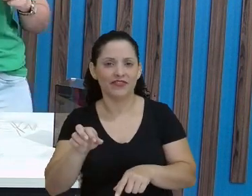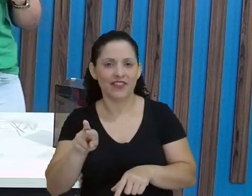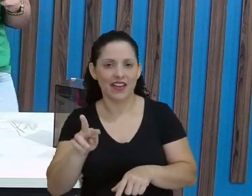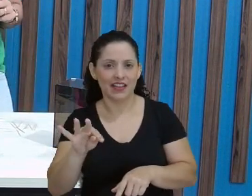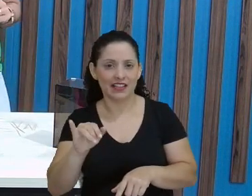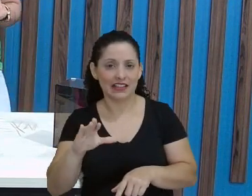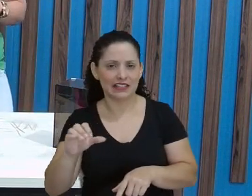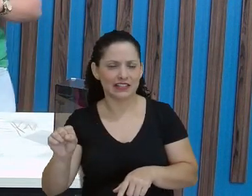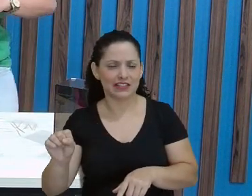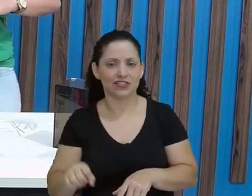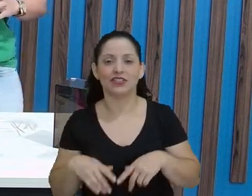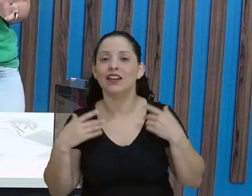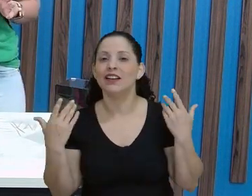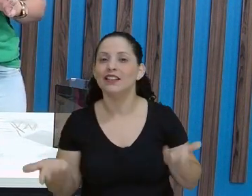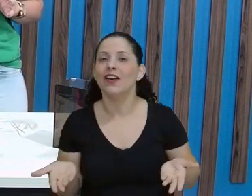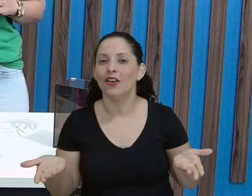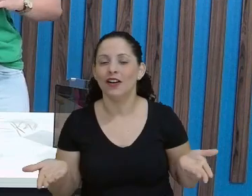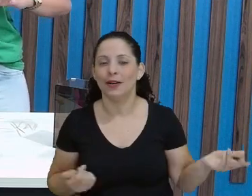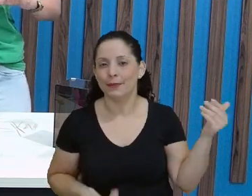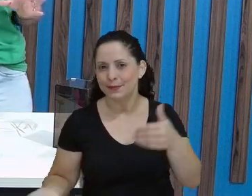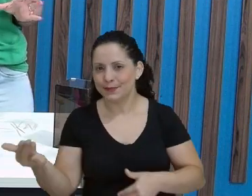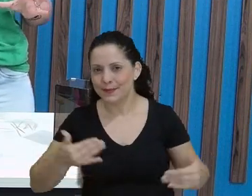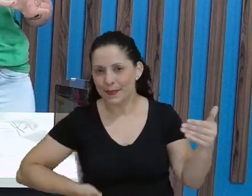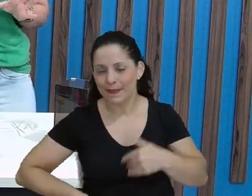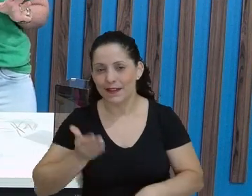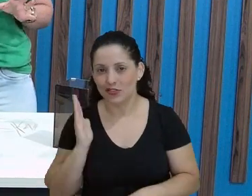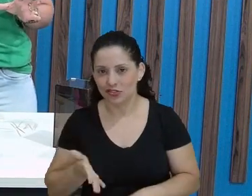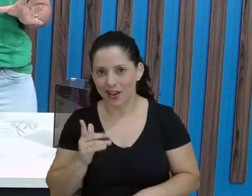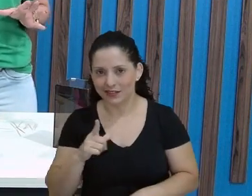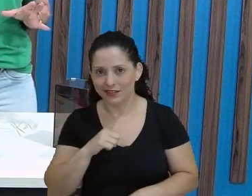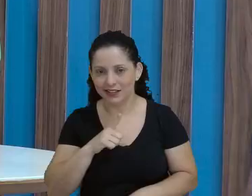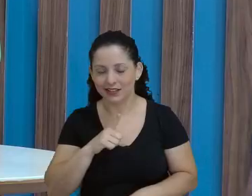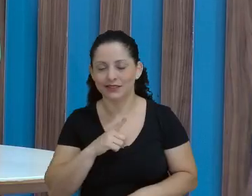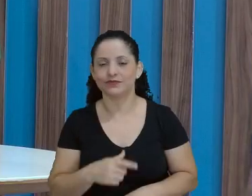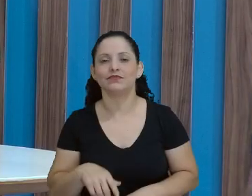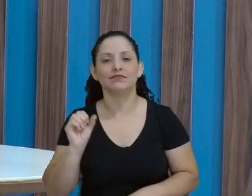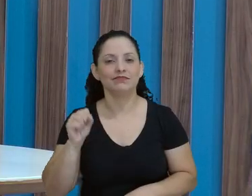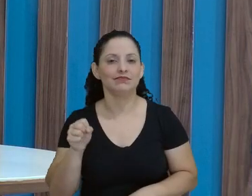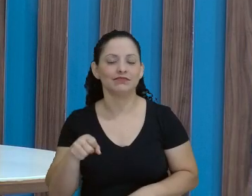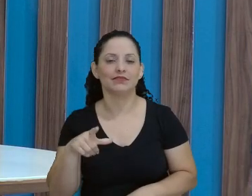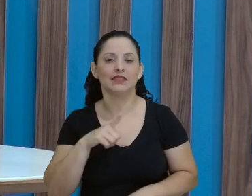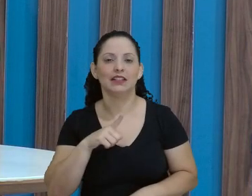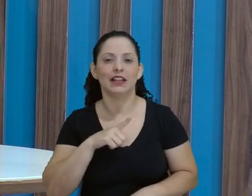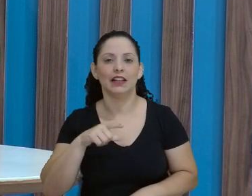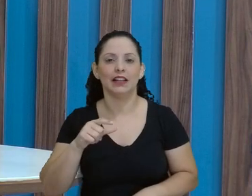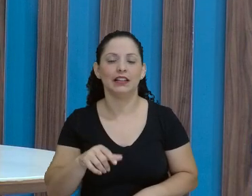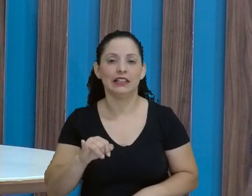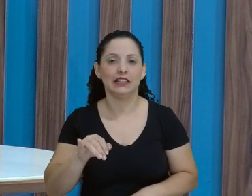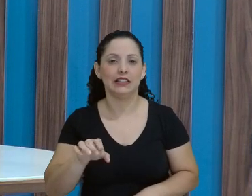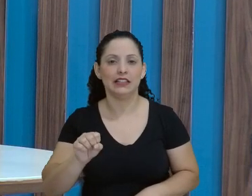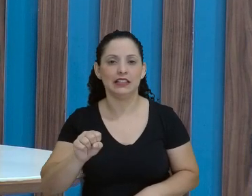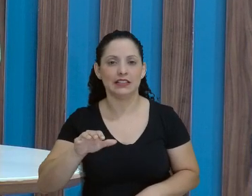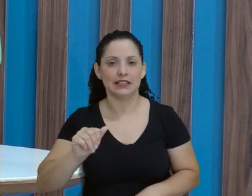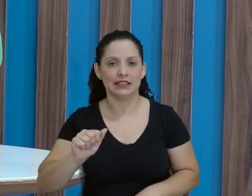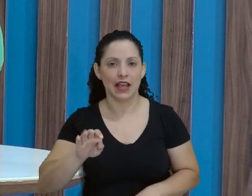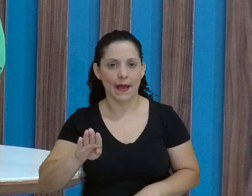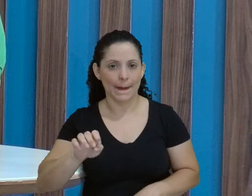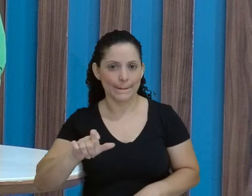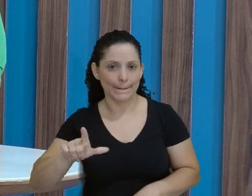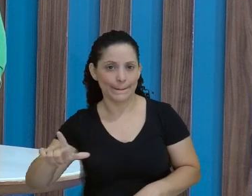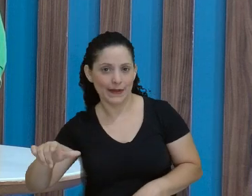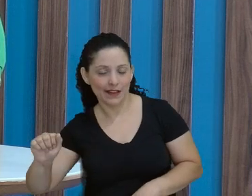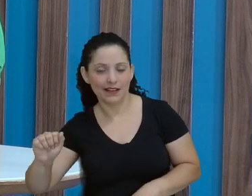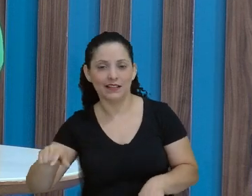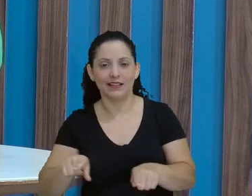E aí, professora Sandra, como está a participação? Chegou estudante por aí? Sim, nós estamos com a Isabela e o Lucas, que